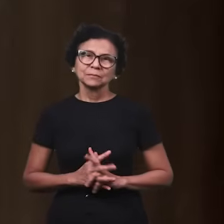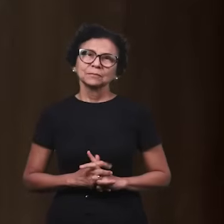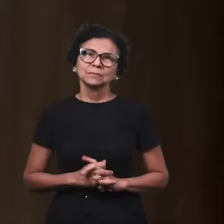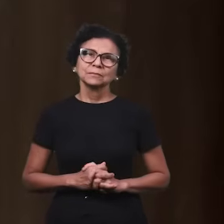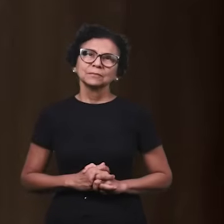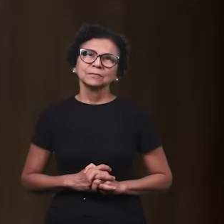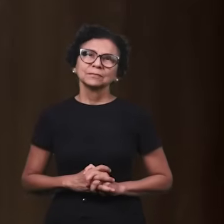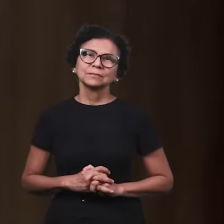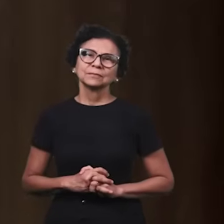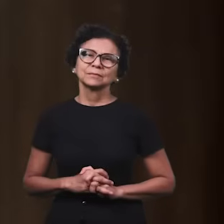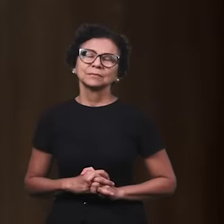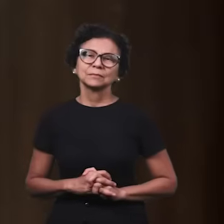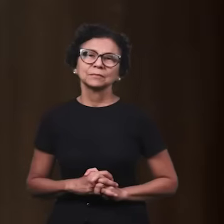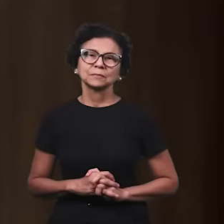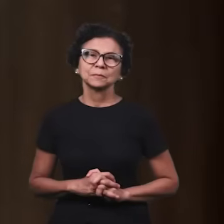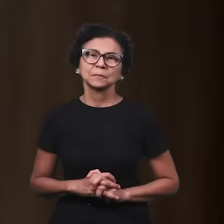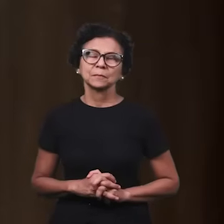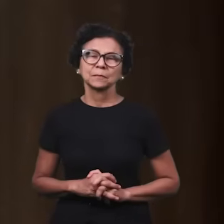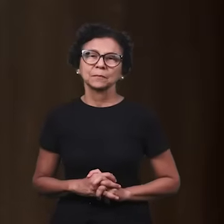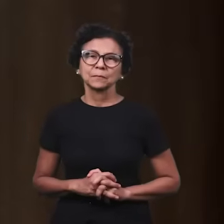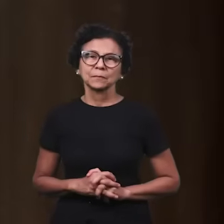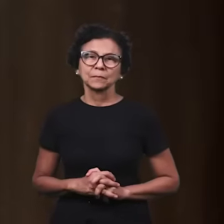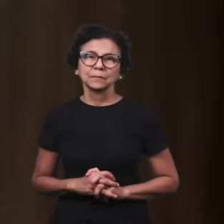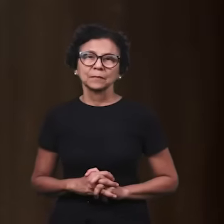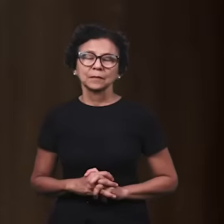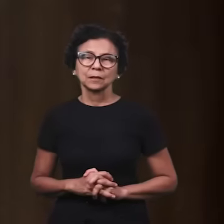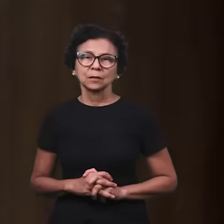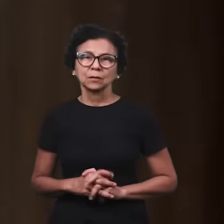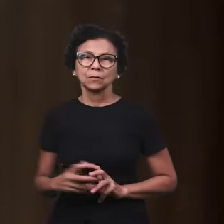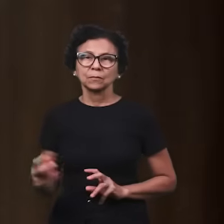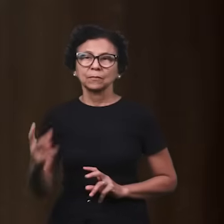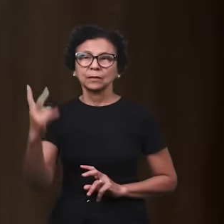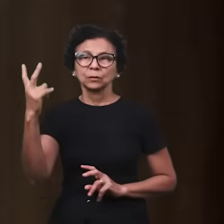e havia uma diferença de valor.